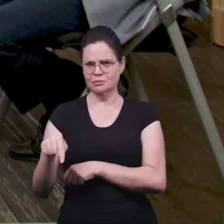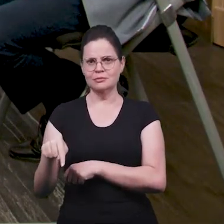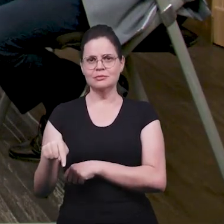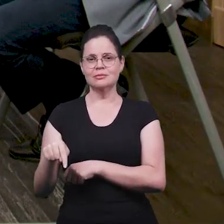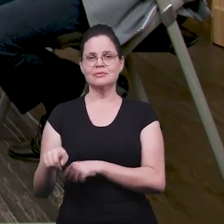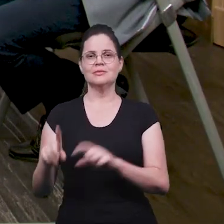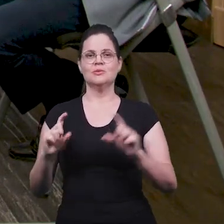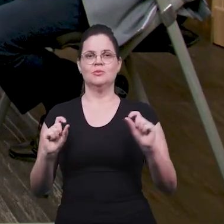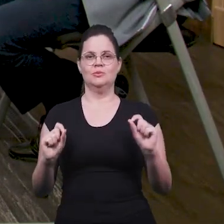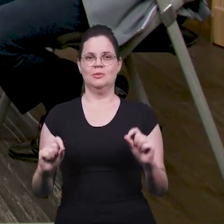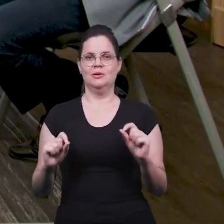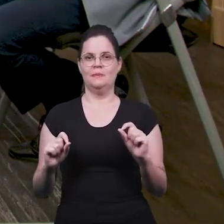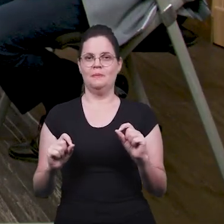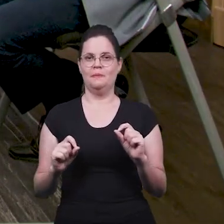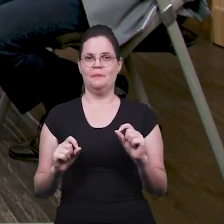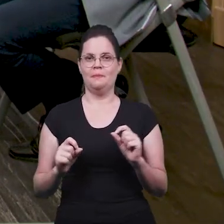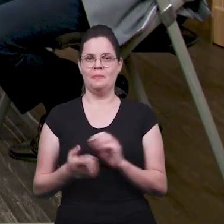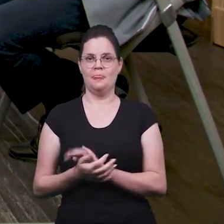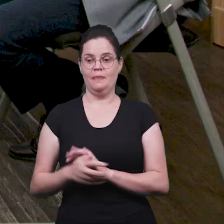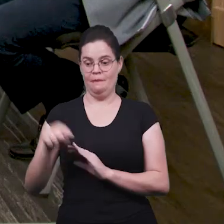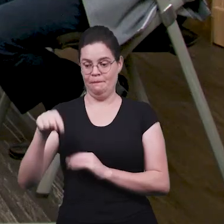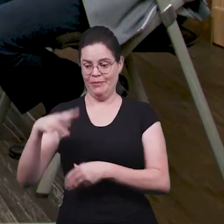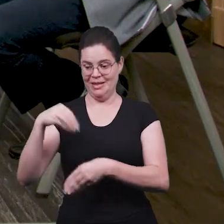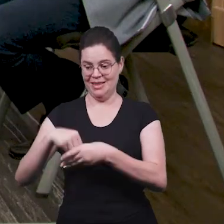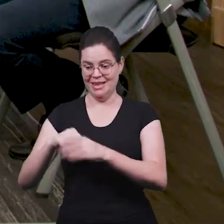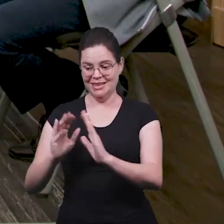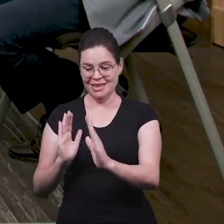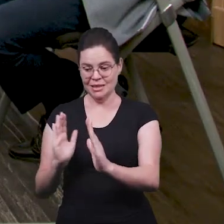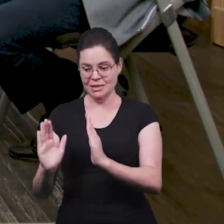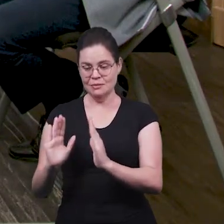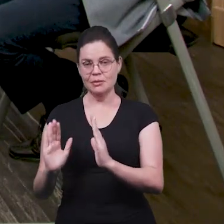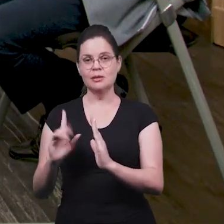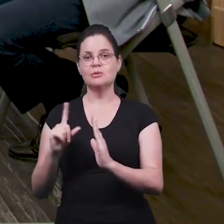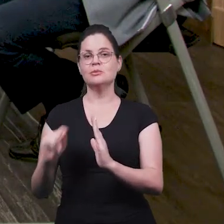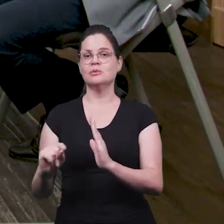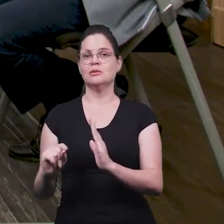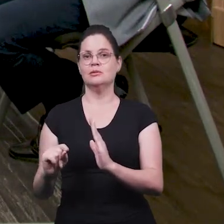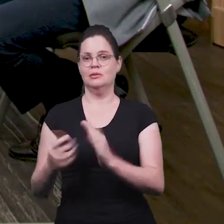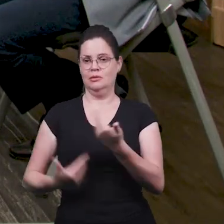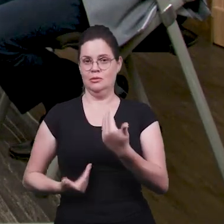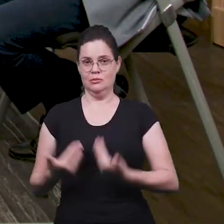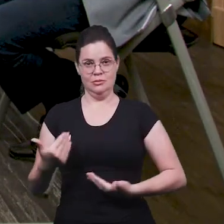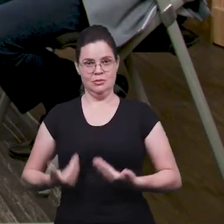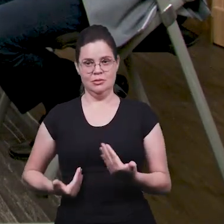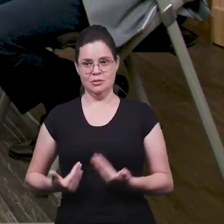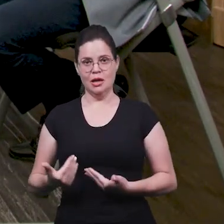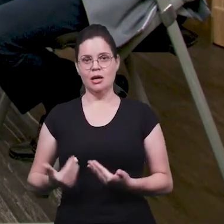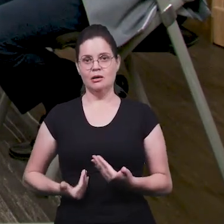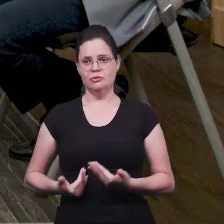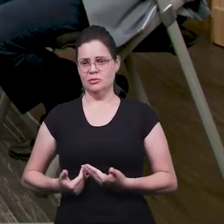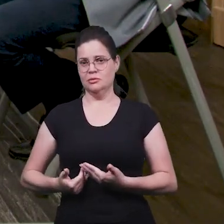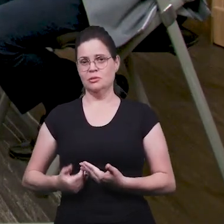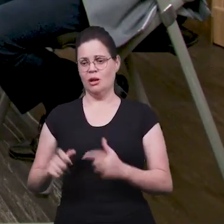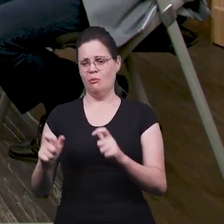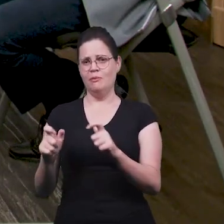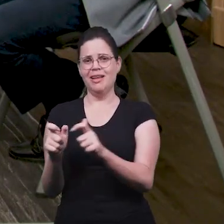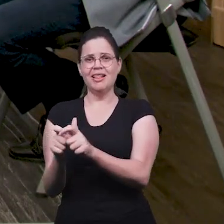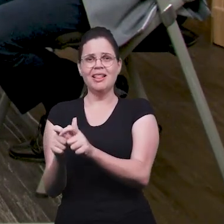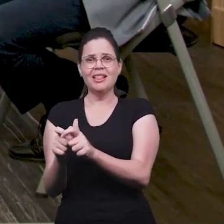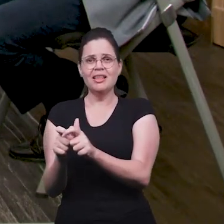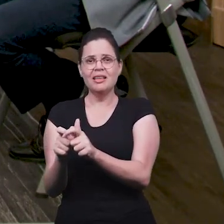mil anos que a igreja, ela sobreviveu por um restante fiel, que fala